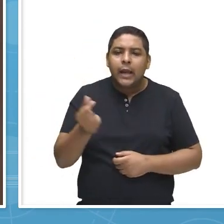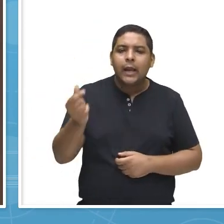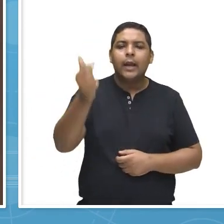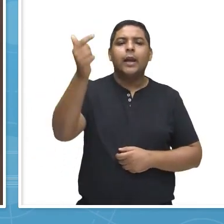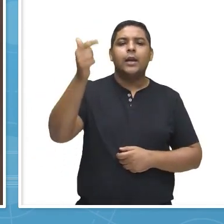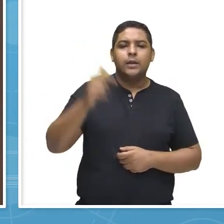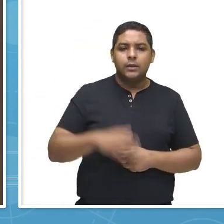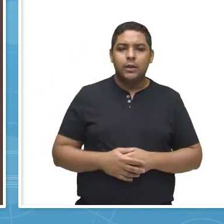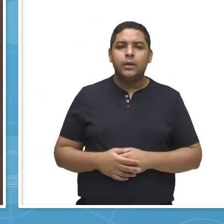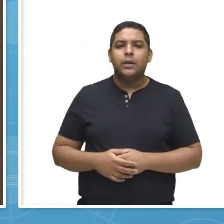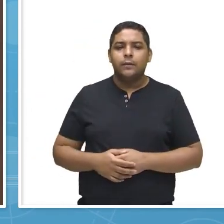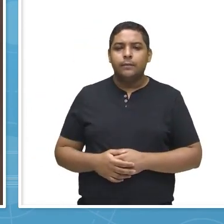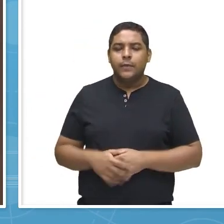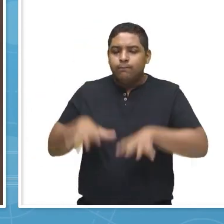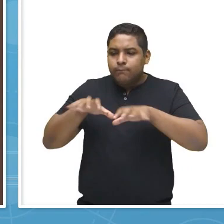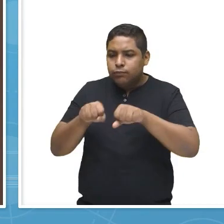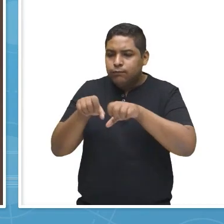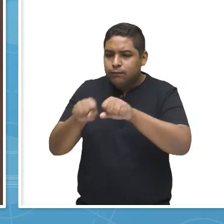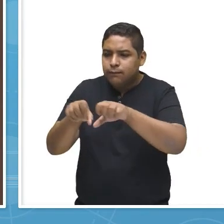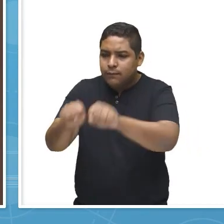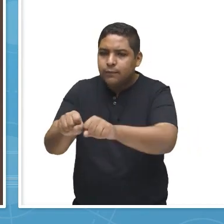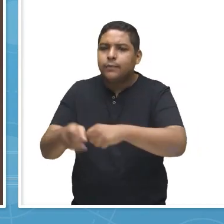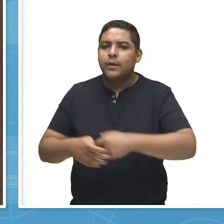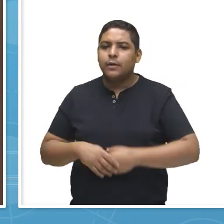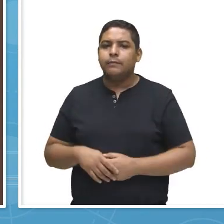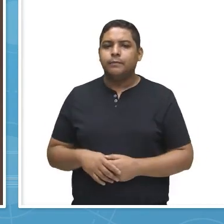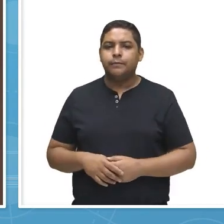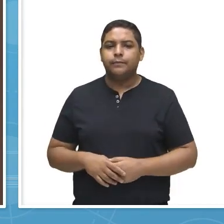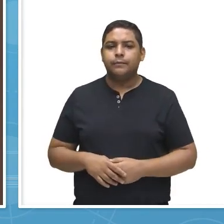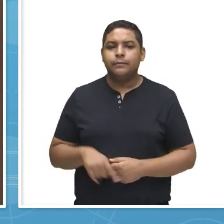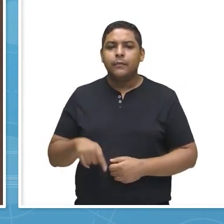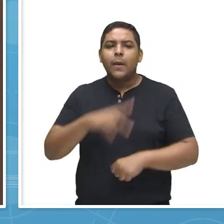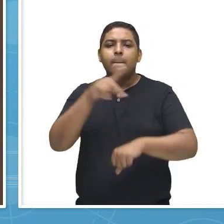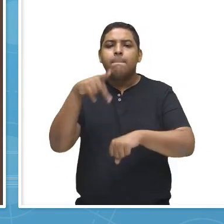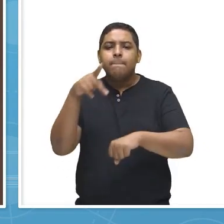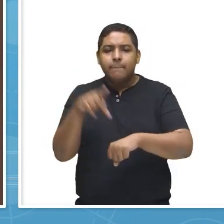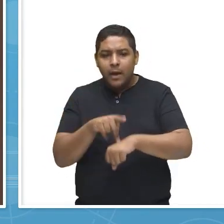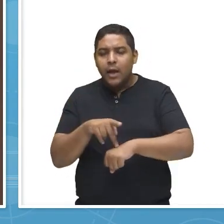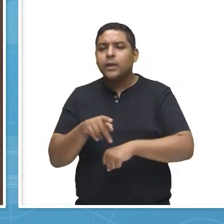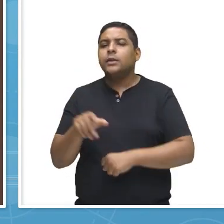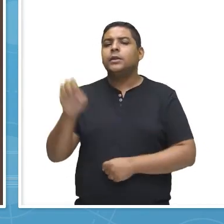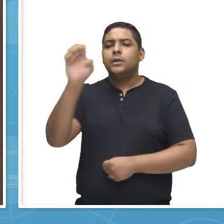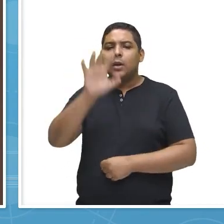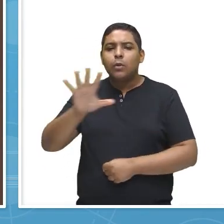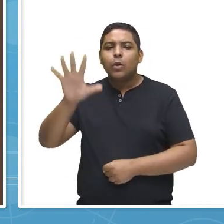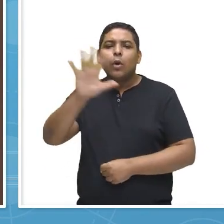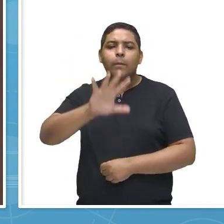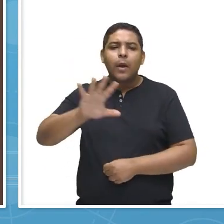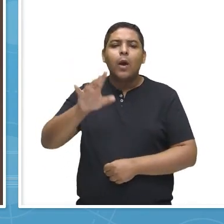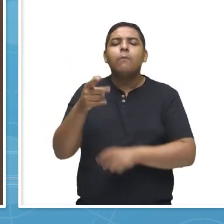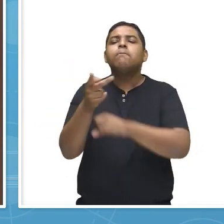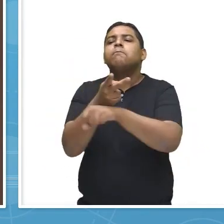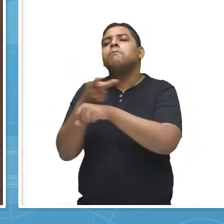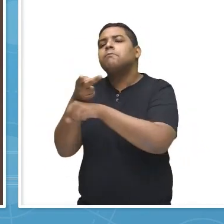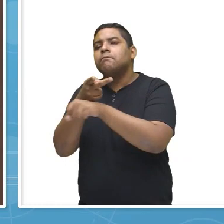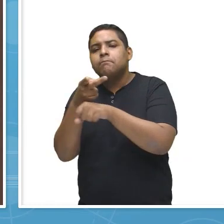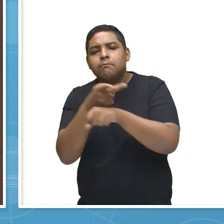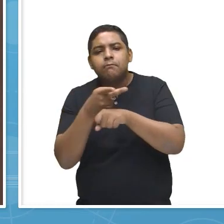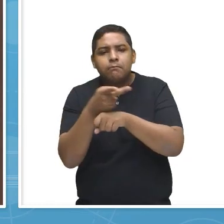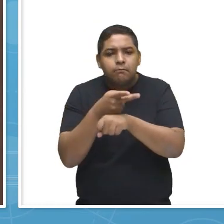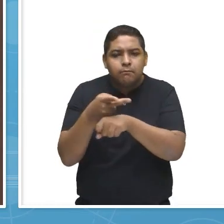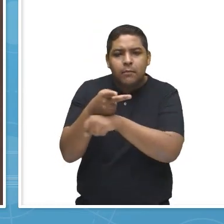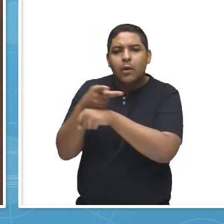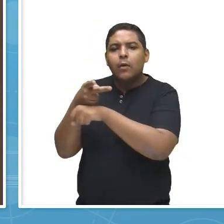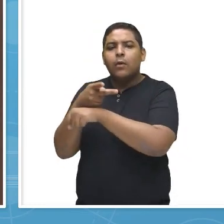né? Então, o que acontecia? Países europeus iam em busca, né, dessas riquezas